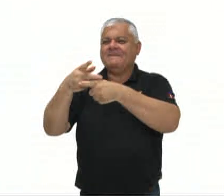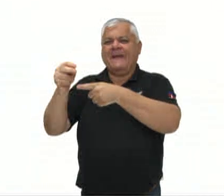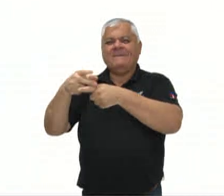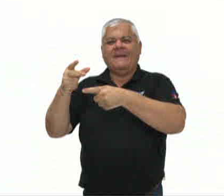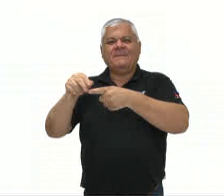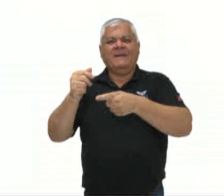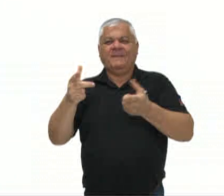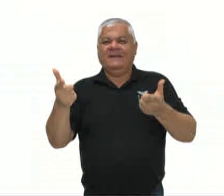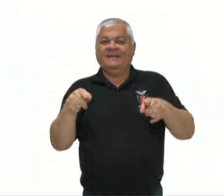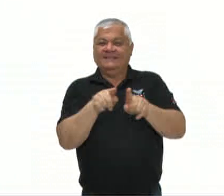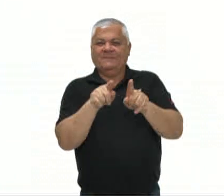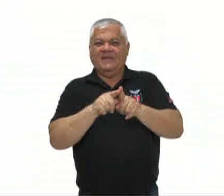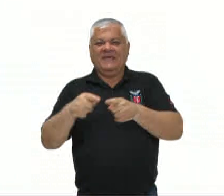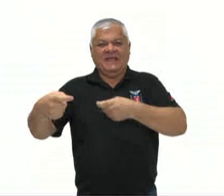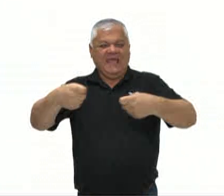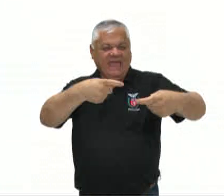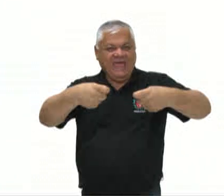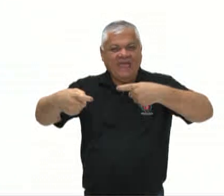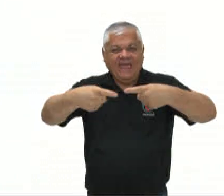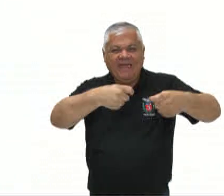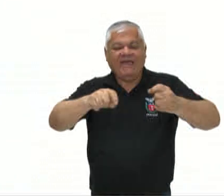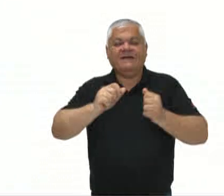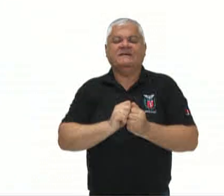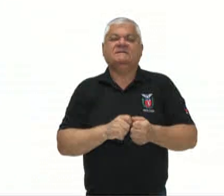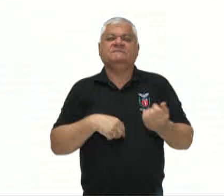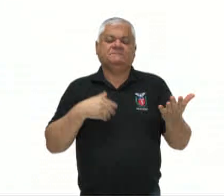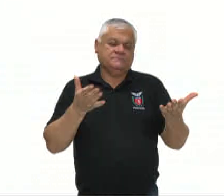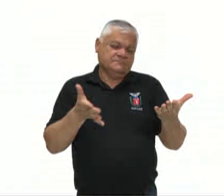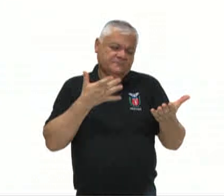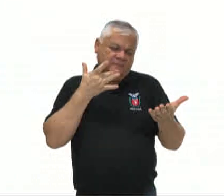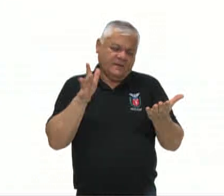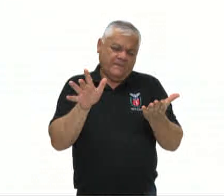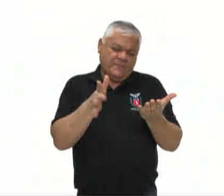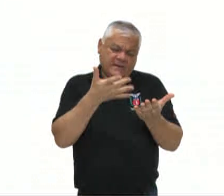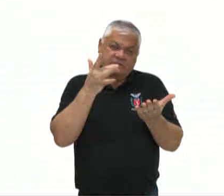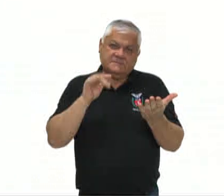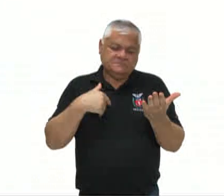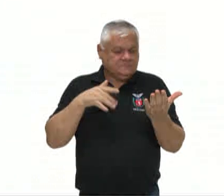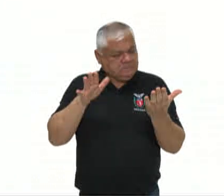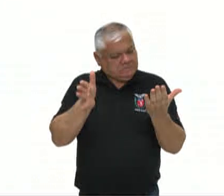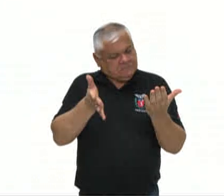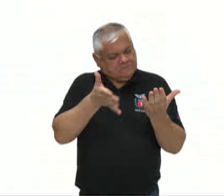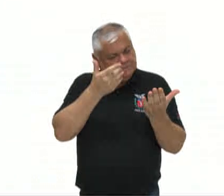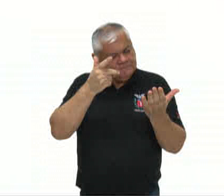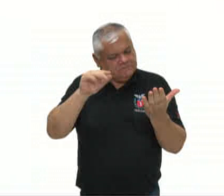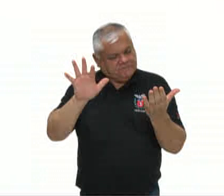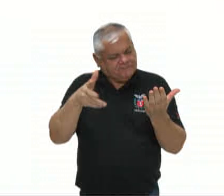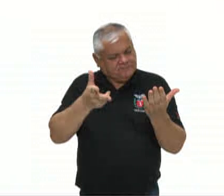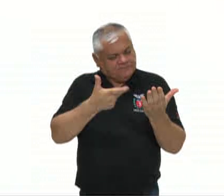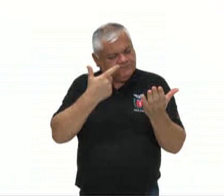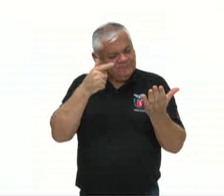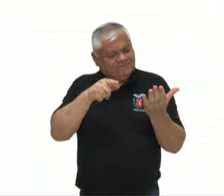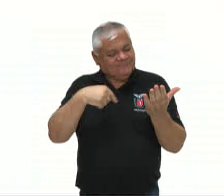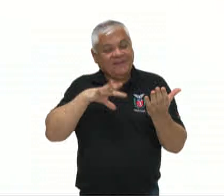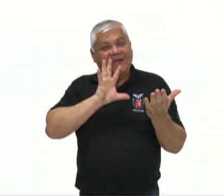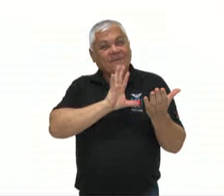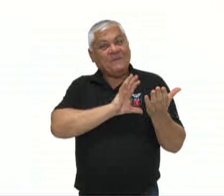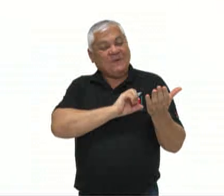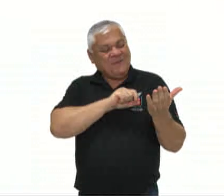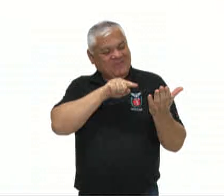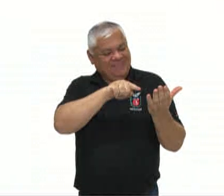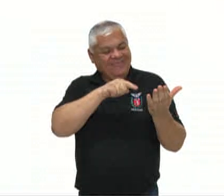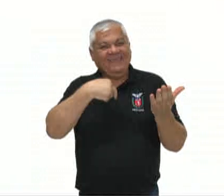rebeliões e guerrilhas. Conceição o folheou devagar, relendo trechos conhecidos, cenas amorosas,